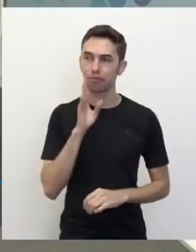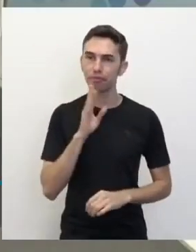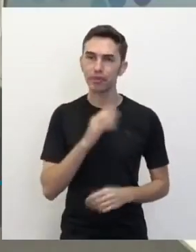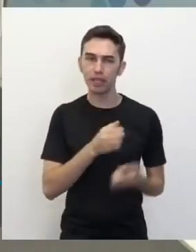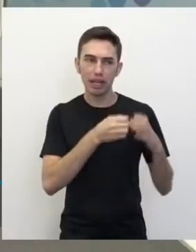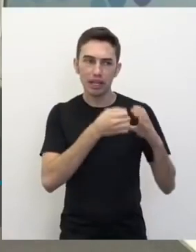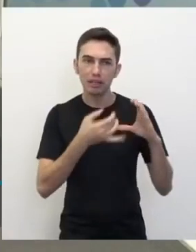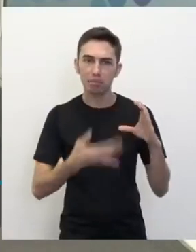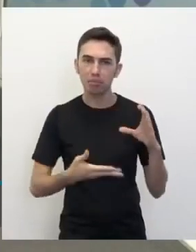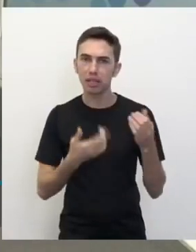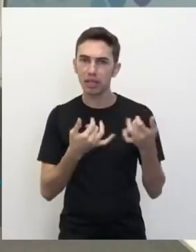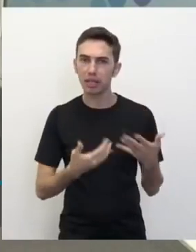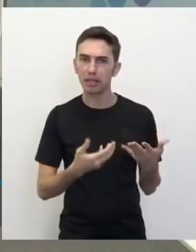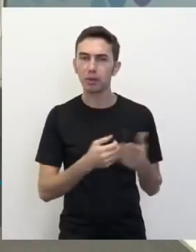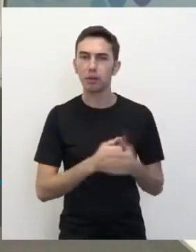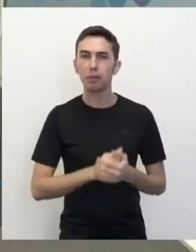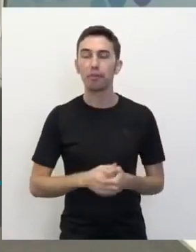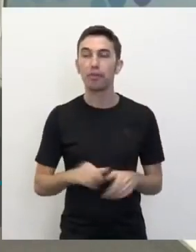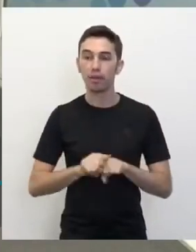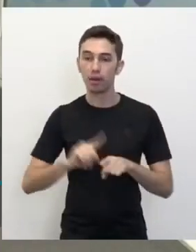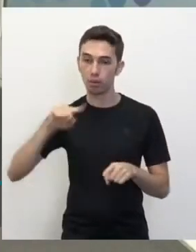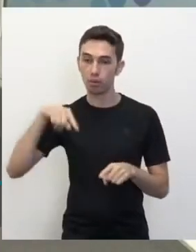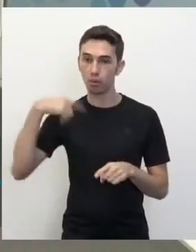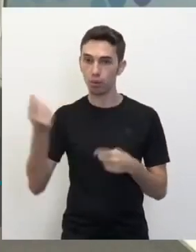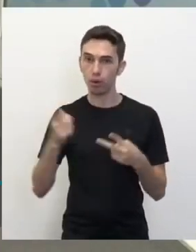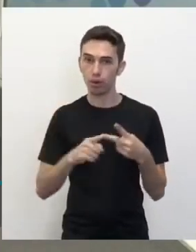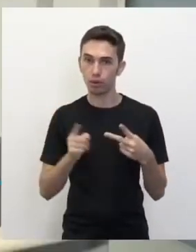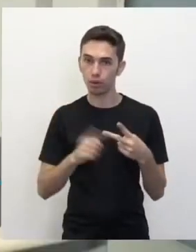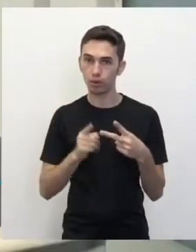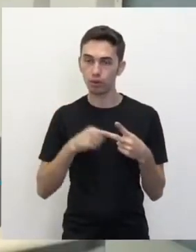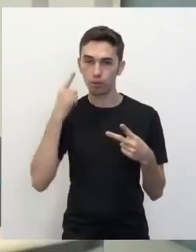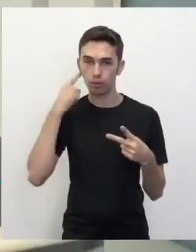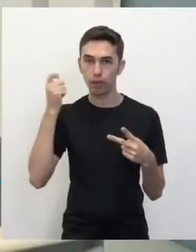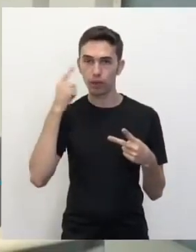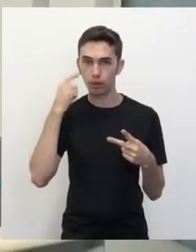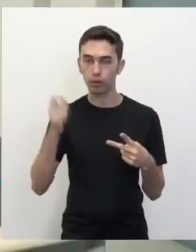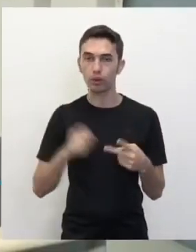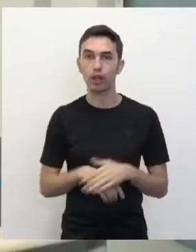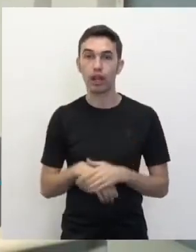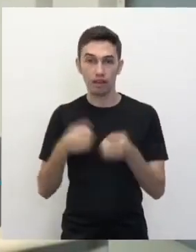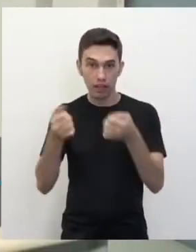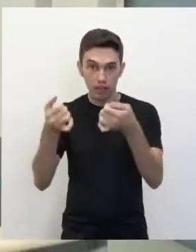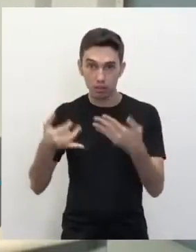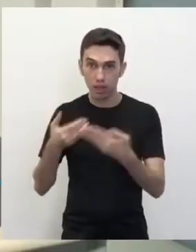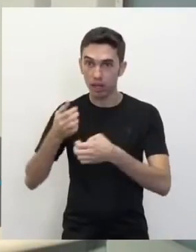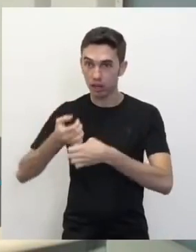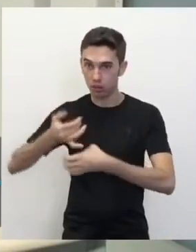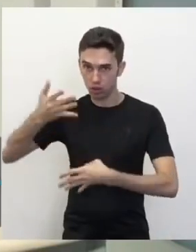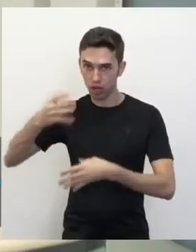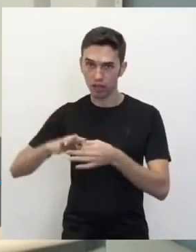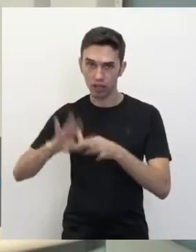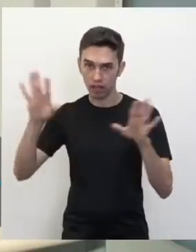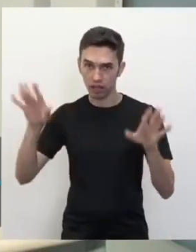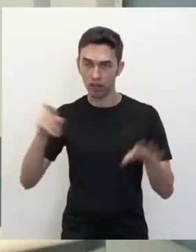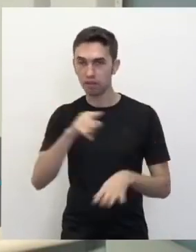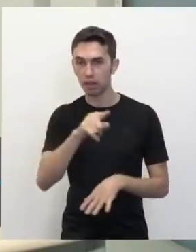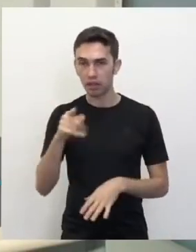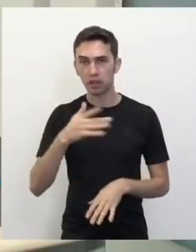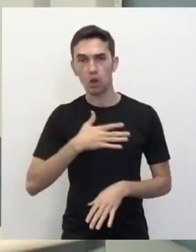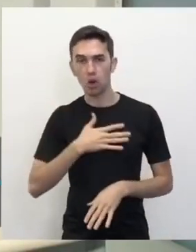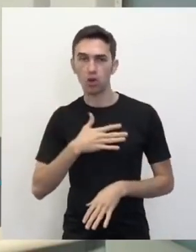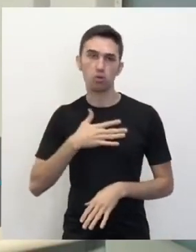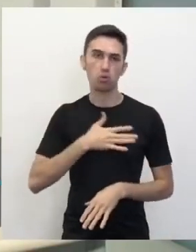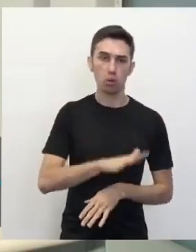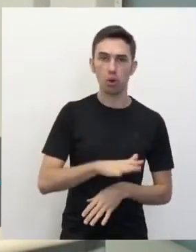turma, vocês são demais. Vamos pro próximo? Vamos ver o próximo som e vai contando aqui no chat, o chat está aberto, se gosta, se